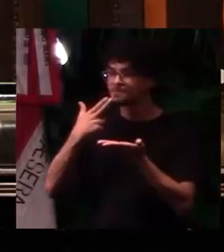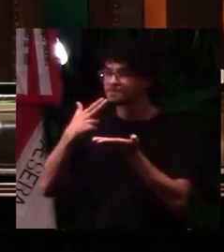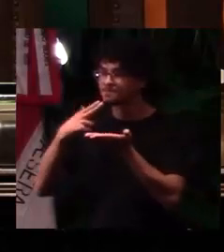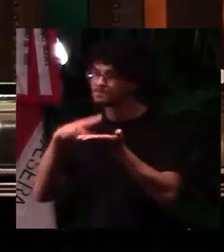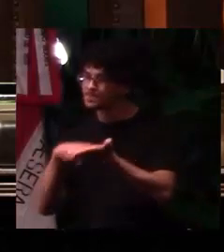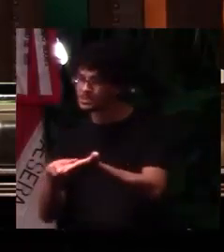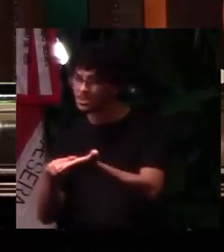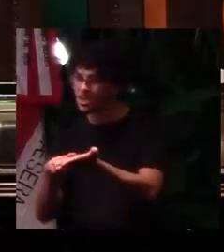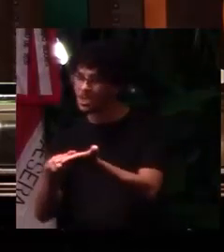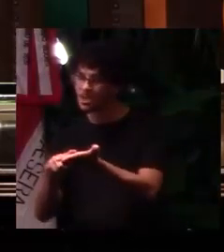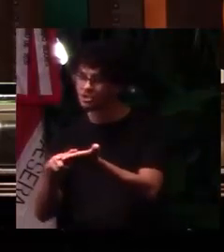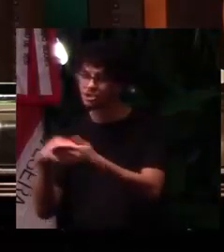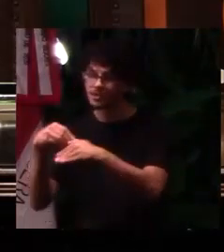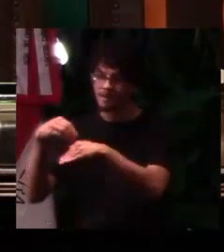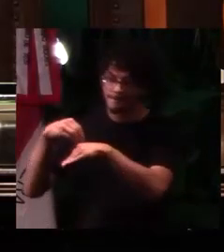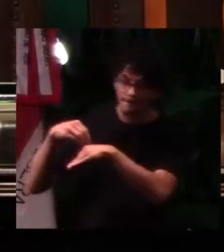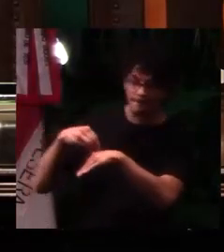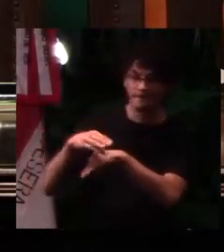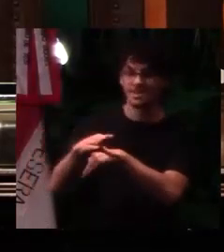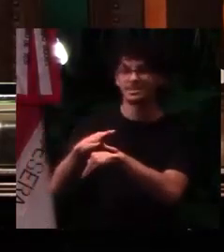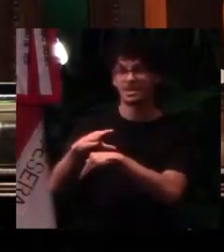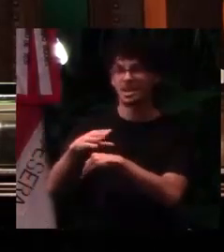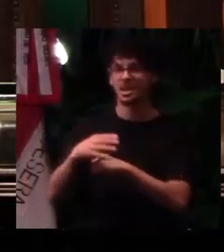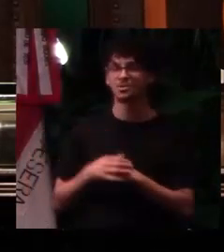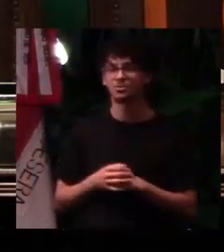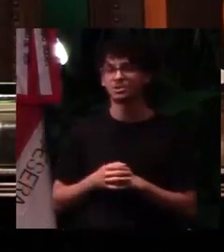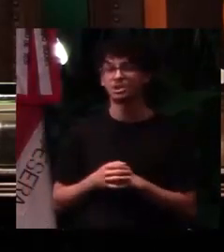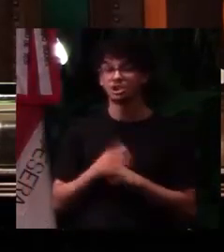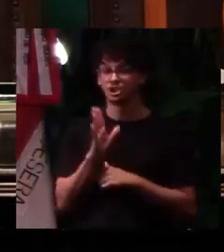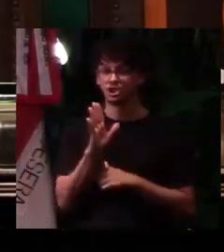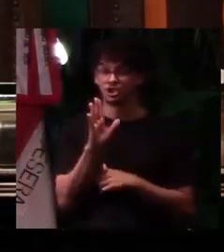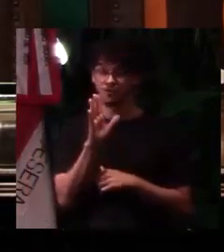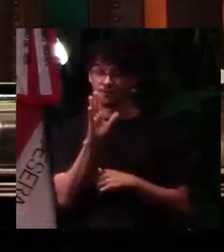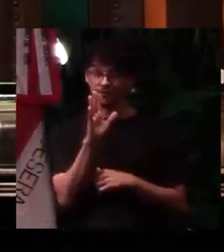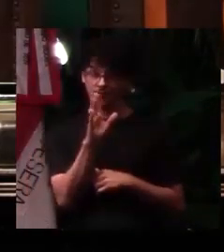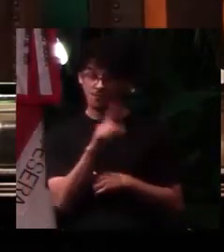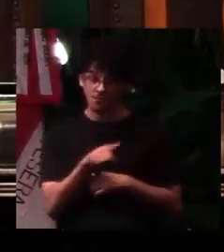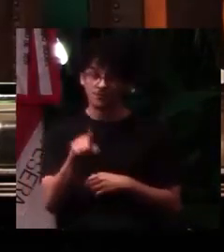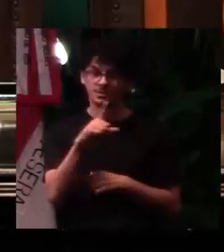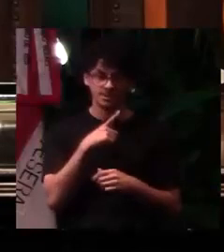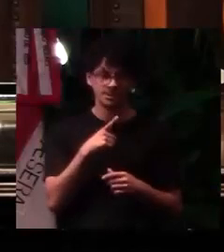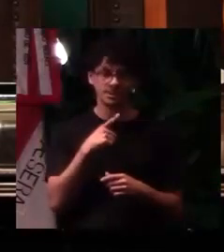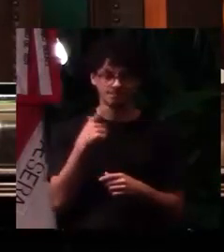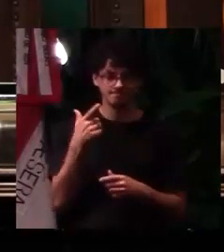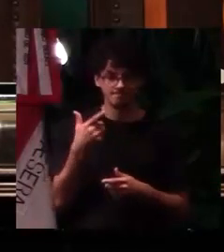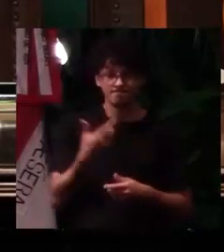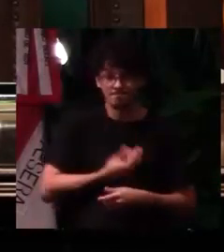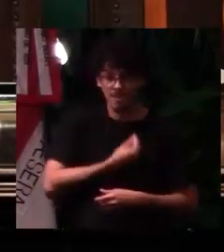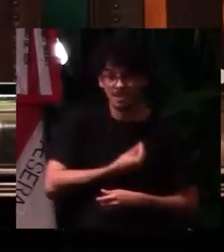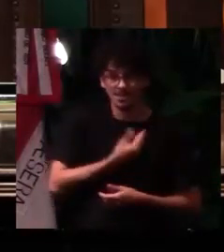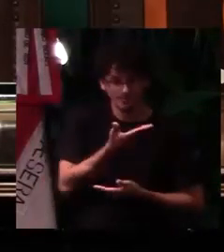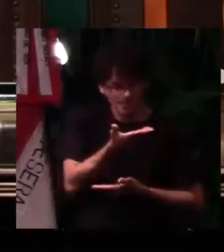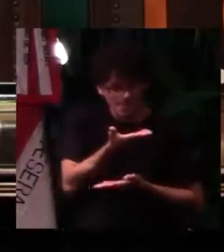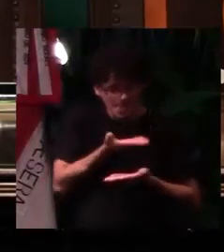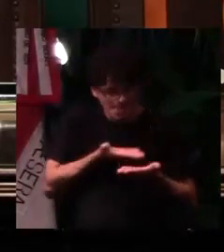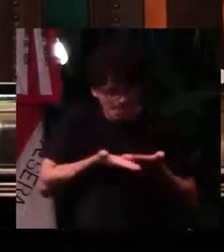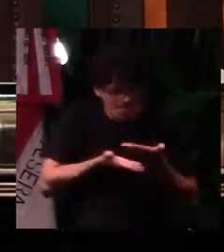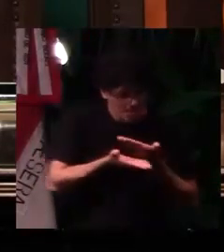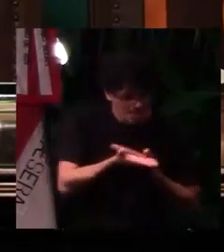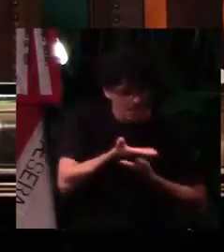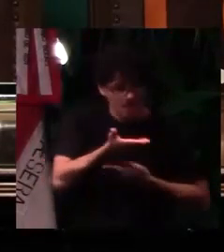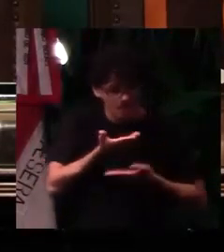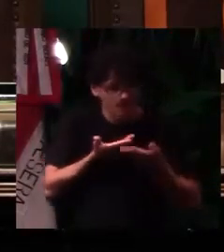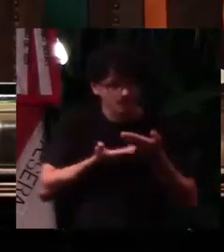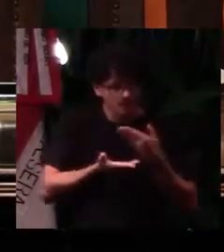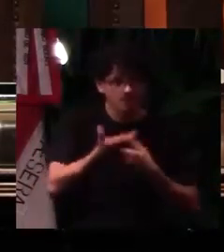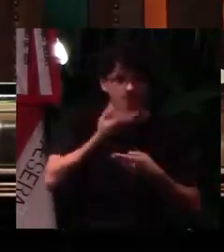passado e que você participa construtivamente dele. Nesse sentido, eu acho que